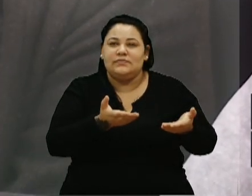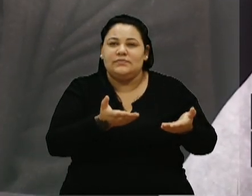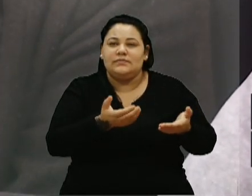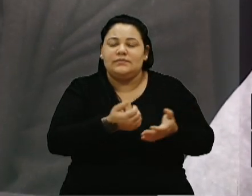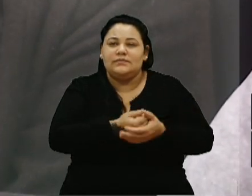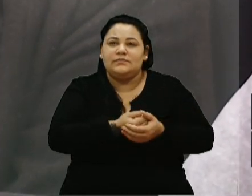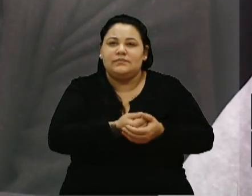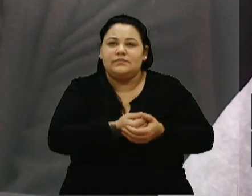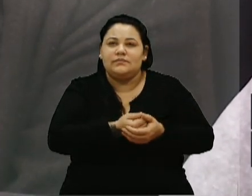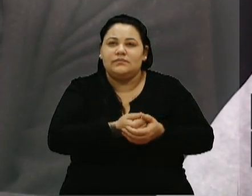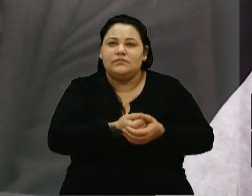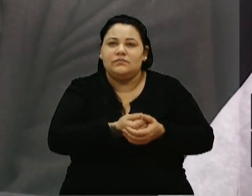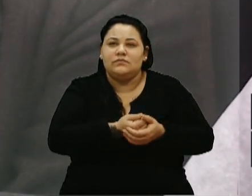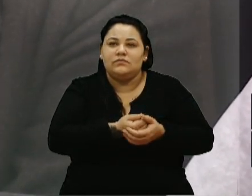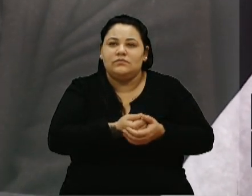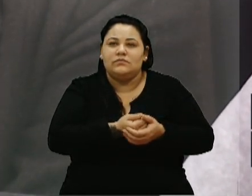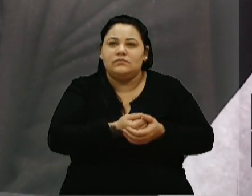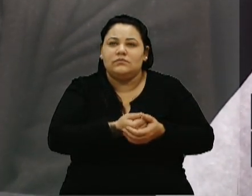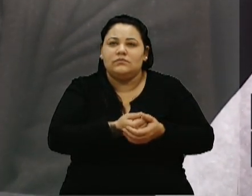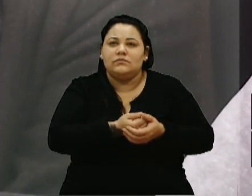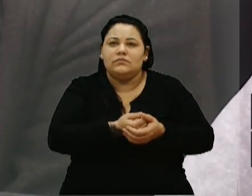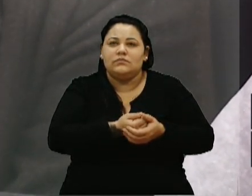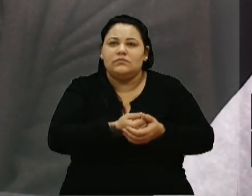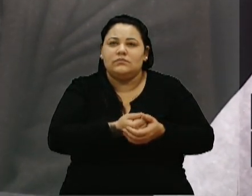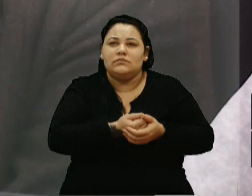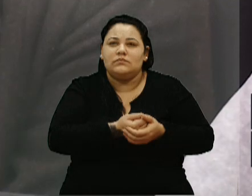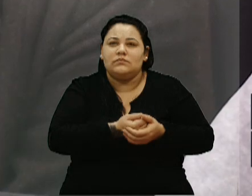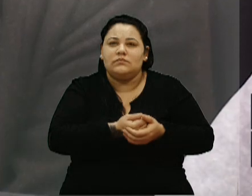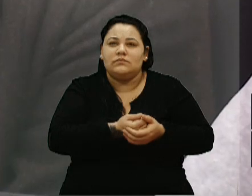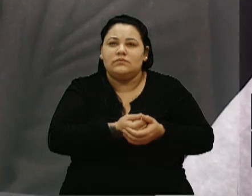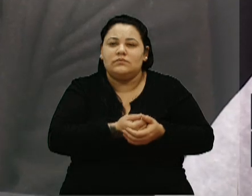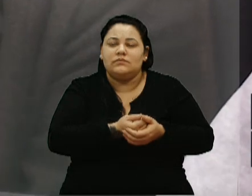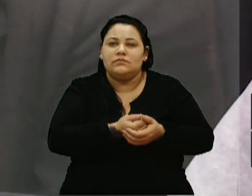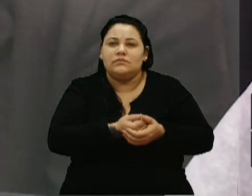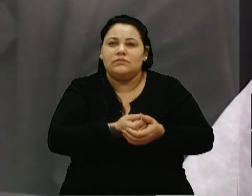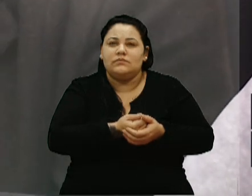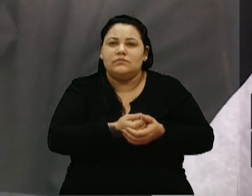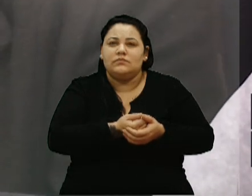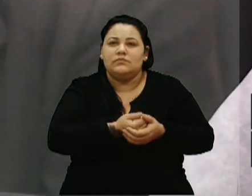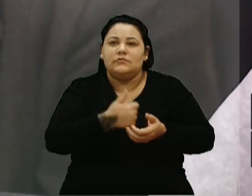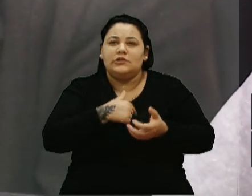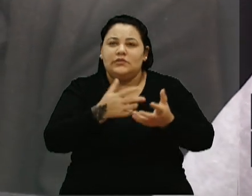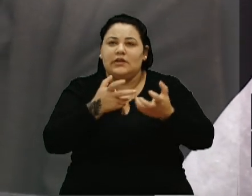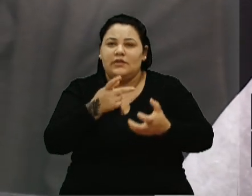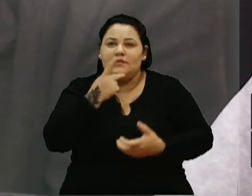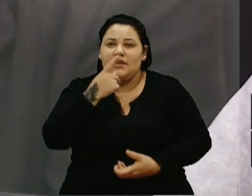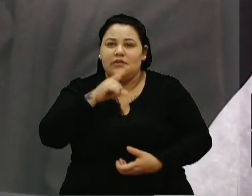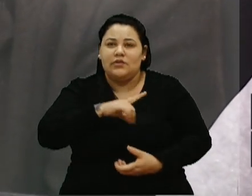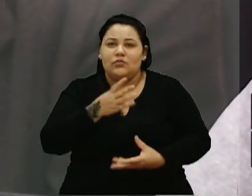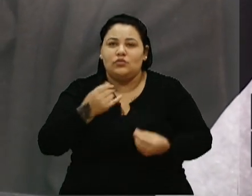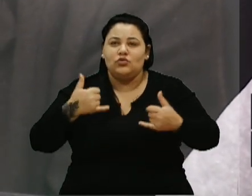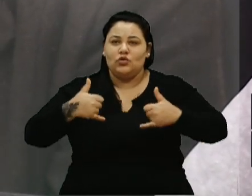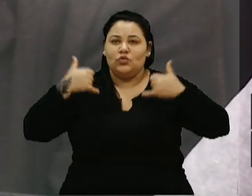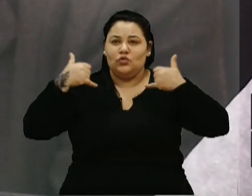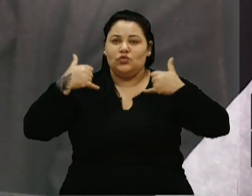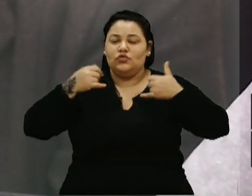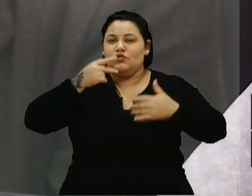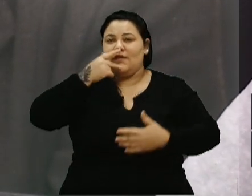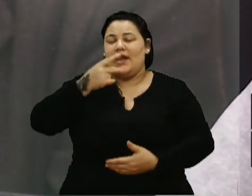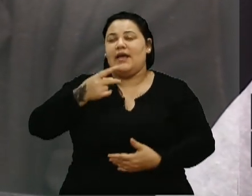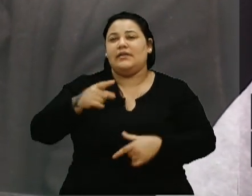conselhos. E eu quero dizer aqui que eu tenho muito orgulho de dizer que